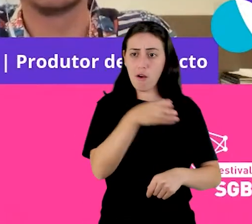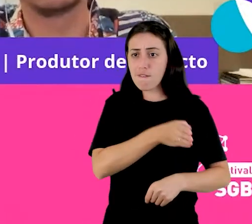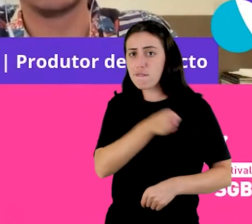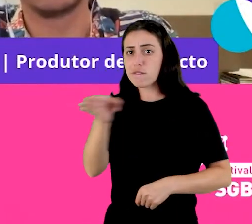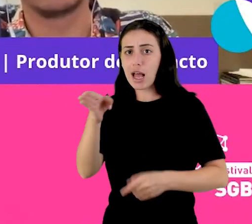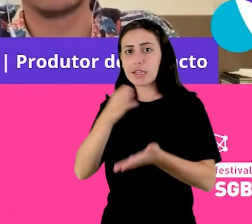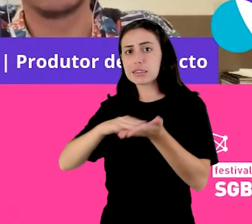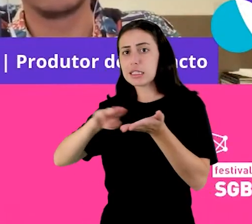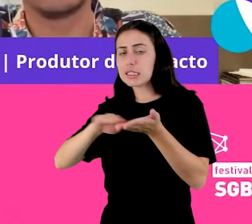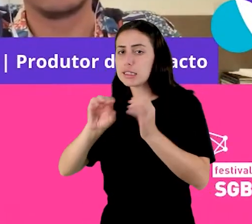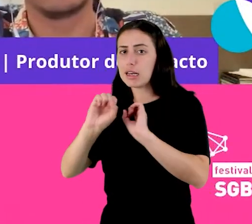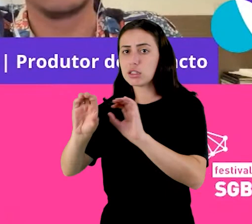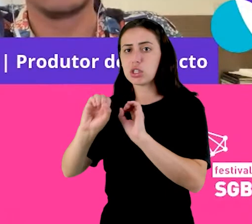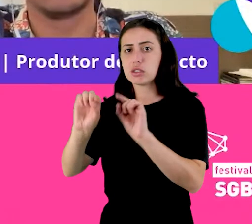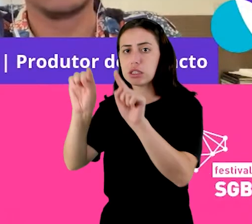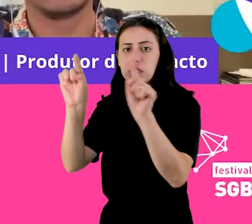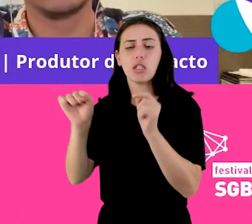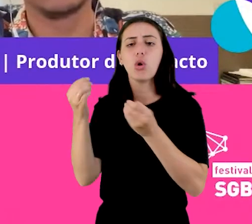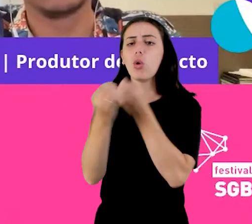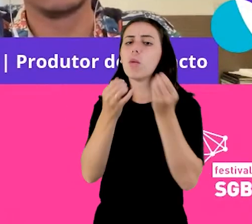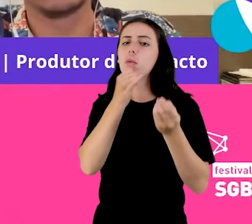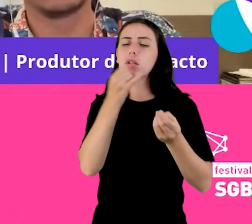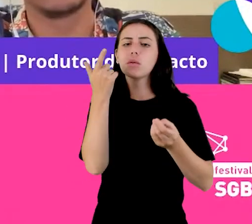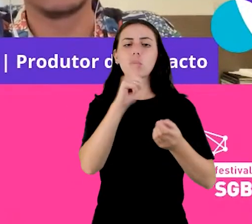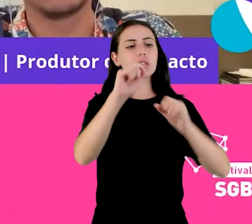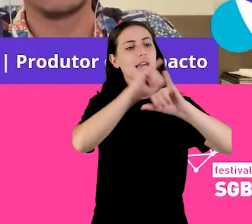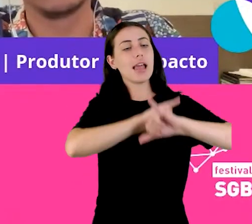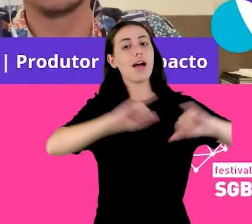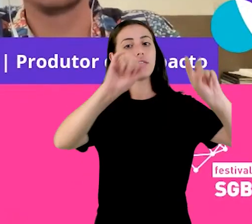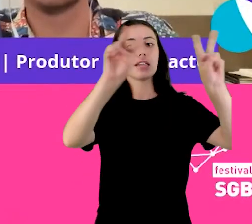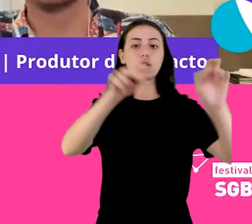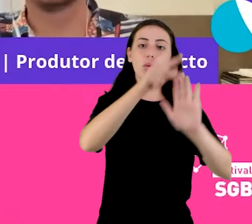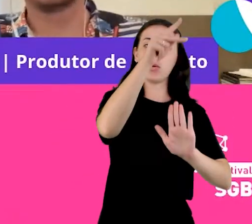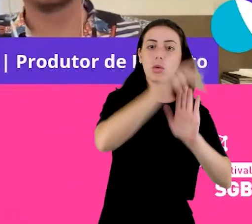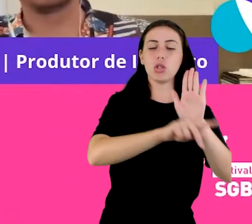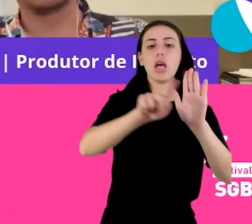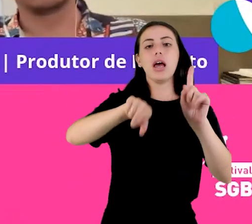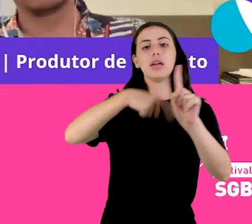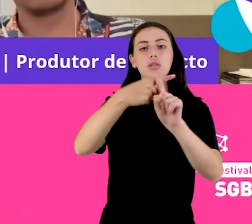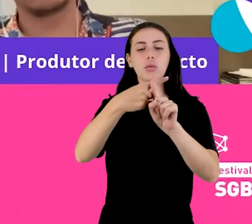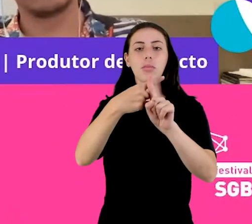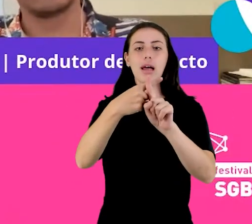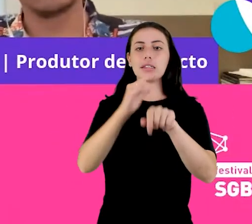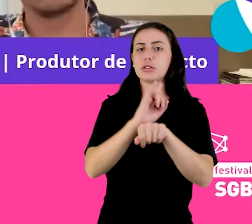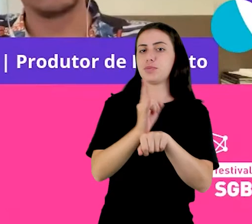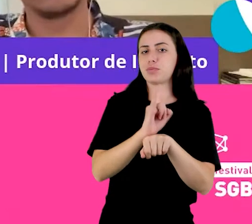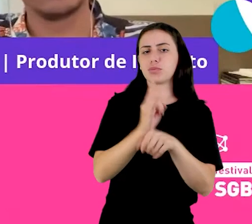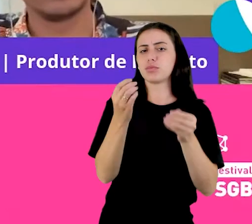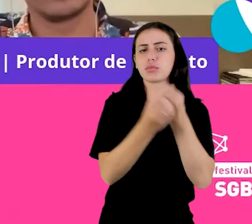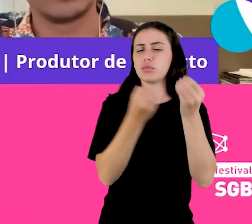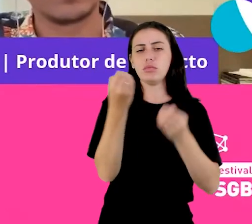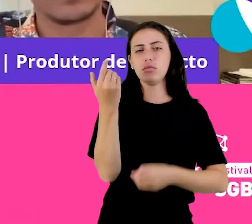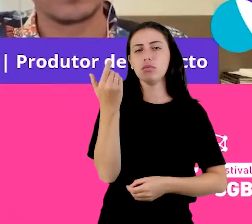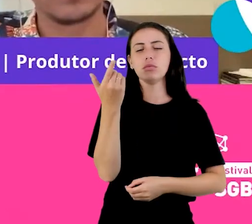estão fazendo, para chegar até esses educadores? Vocês vão nas secretarias de ensino? Como que vocês avisam sobre